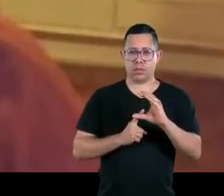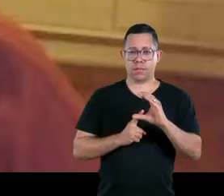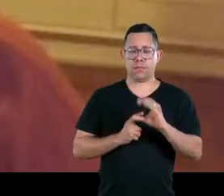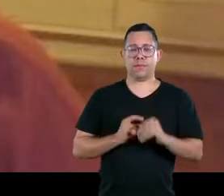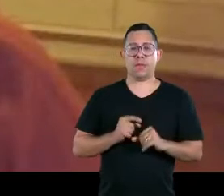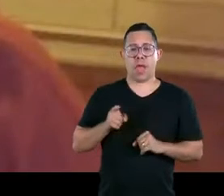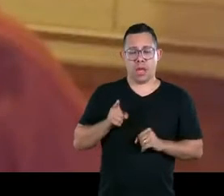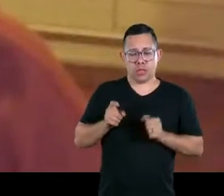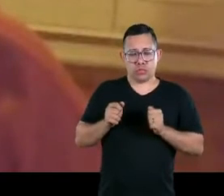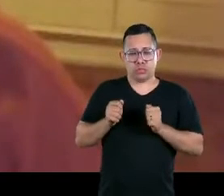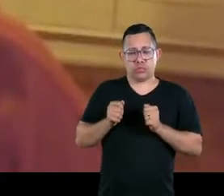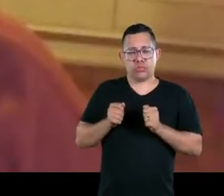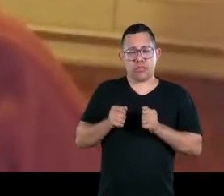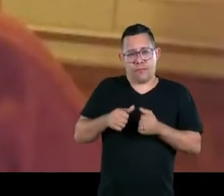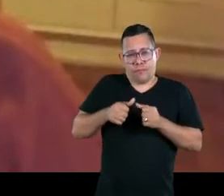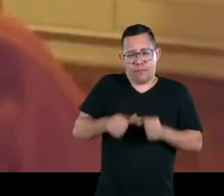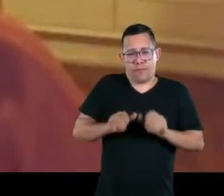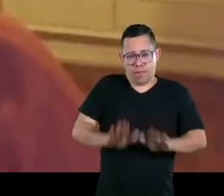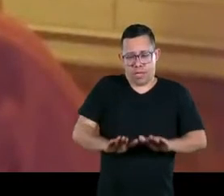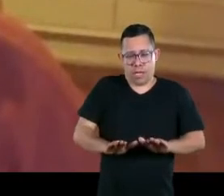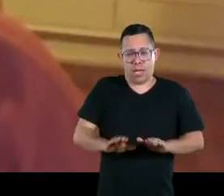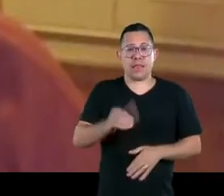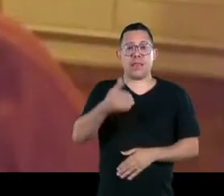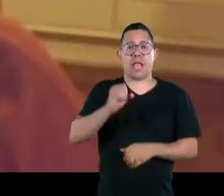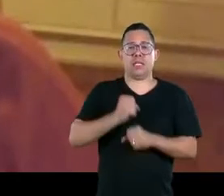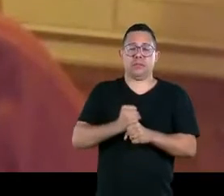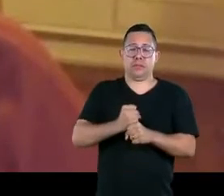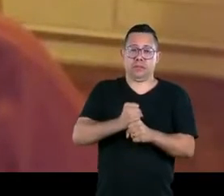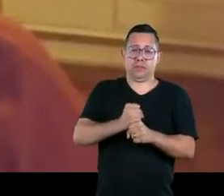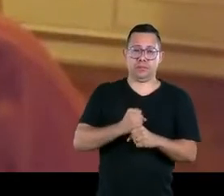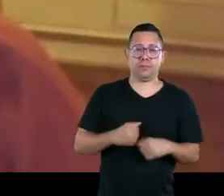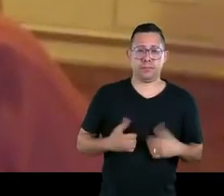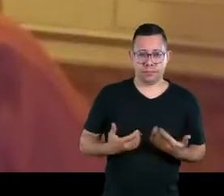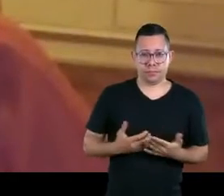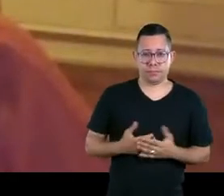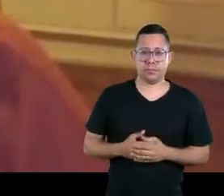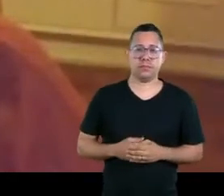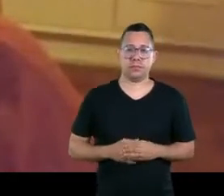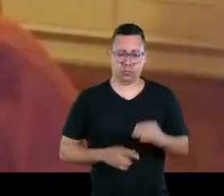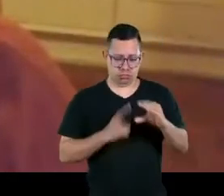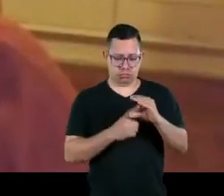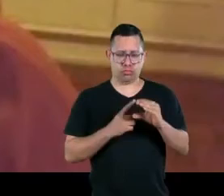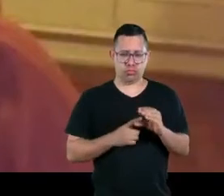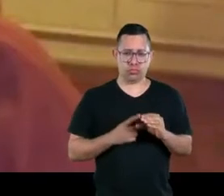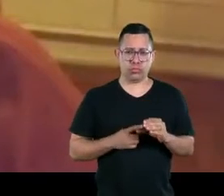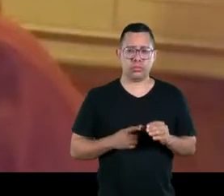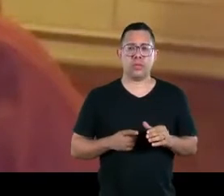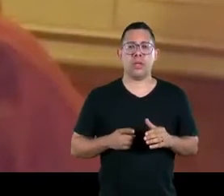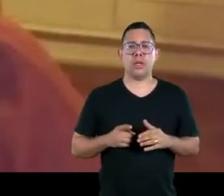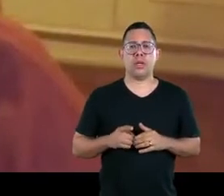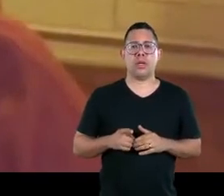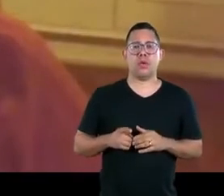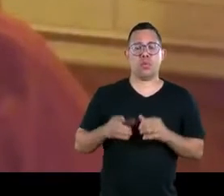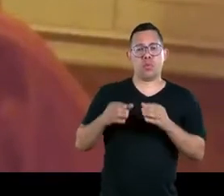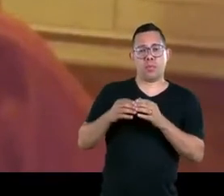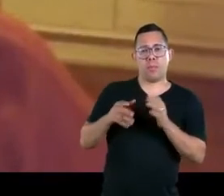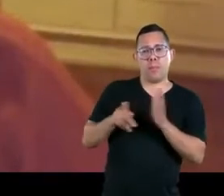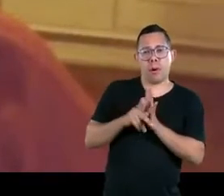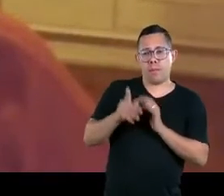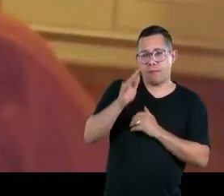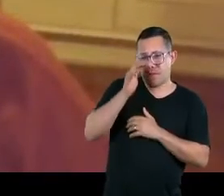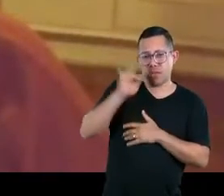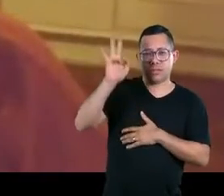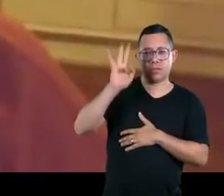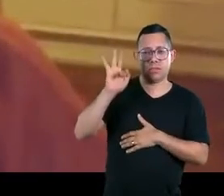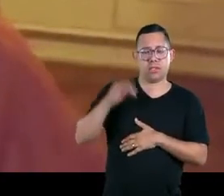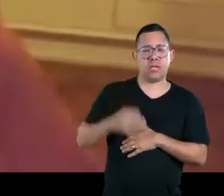por 10 anos. Torna-se, então, combatente voluntário da resistência francesa. Aí